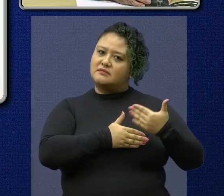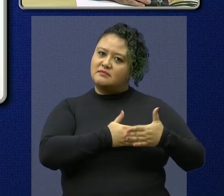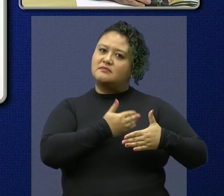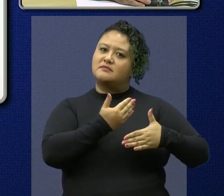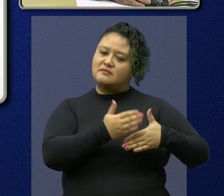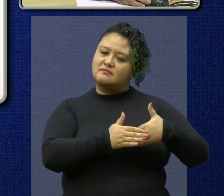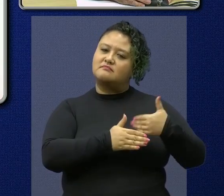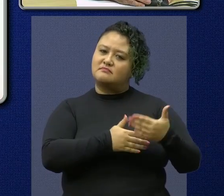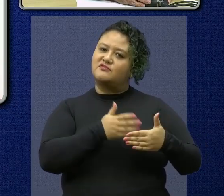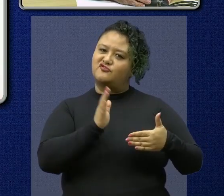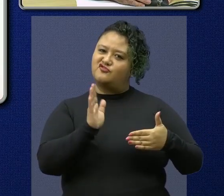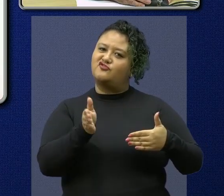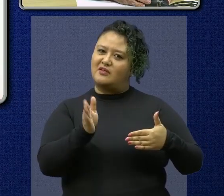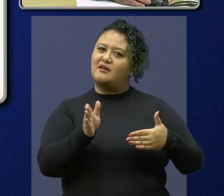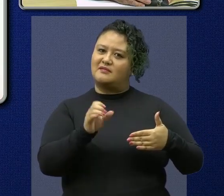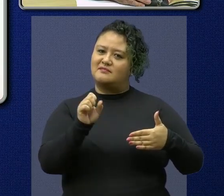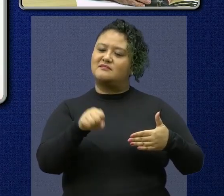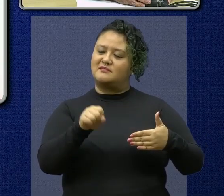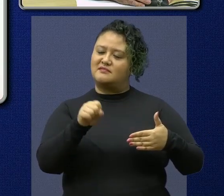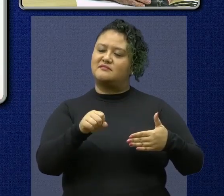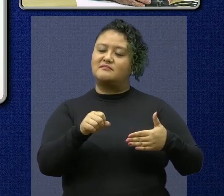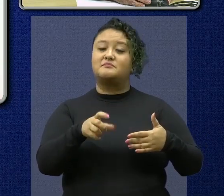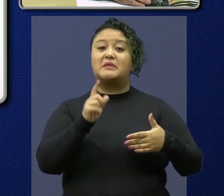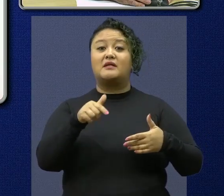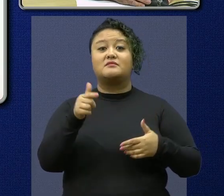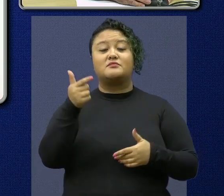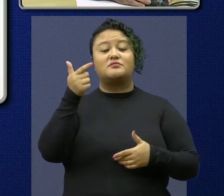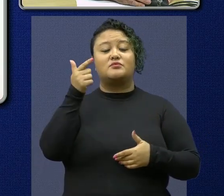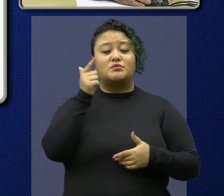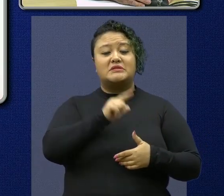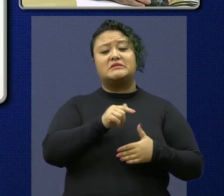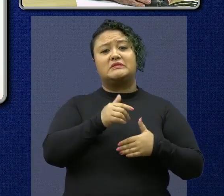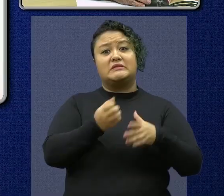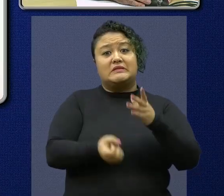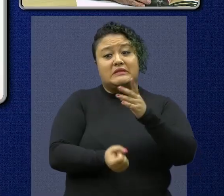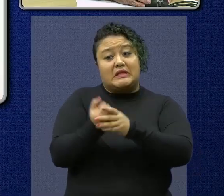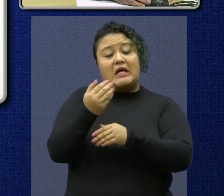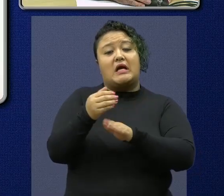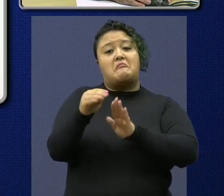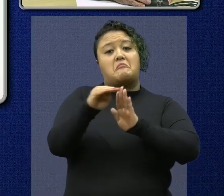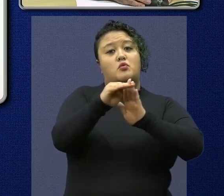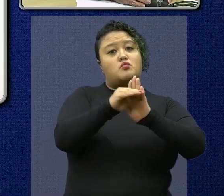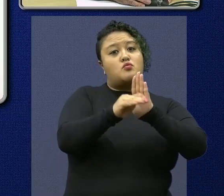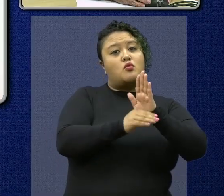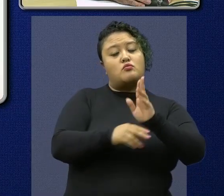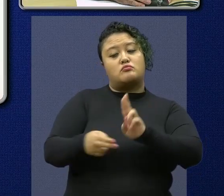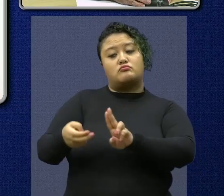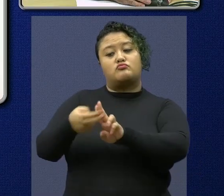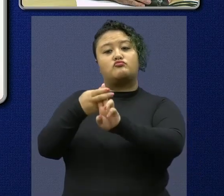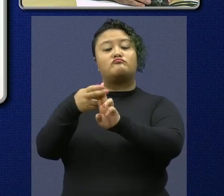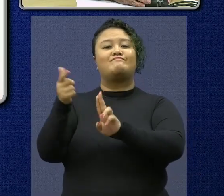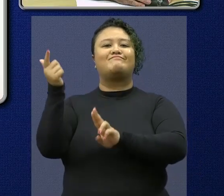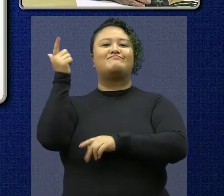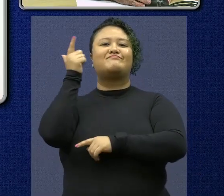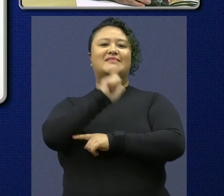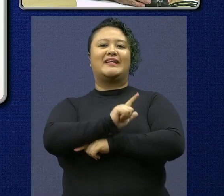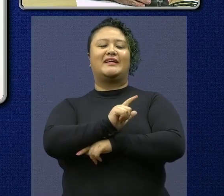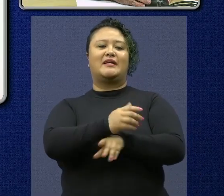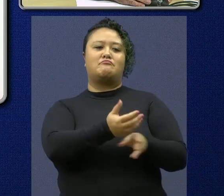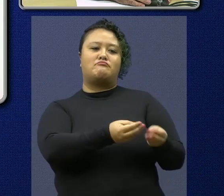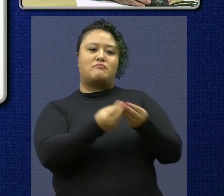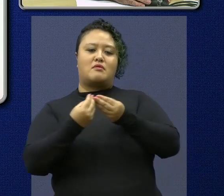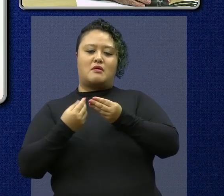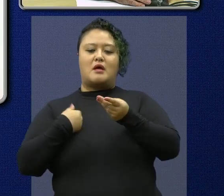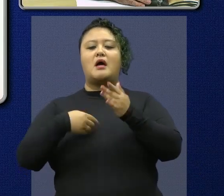sentido, né? Para que tenha, sim, cartilhas, protocolos, né, que o SUS possa ser munido disso, né, e